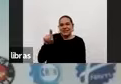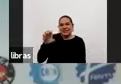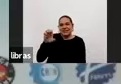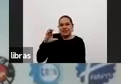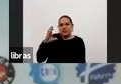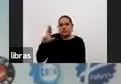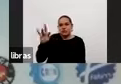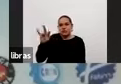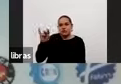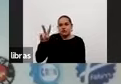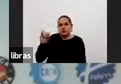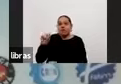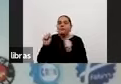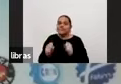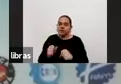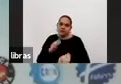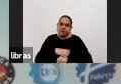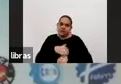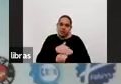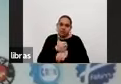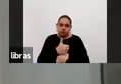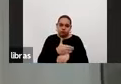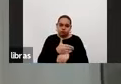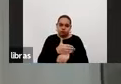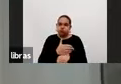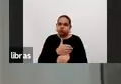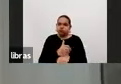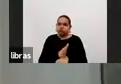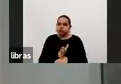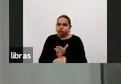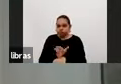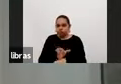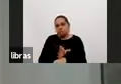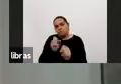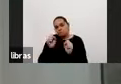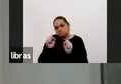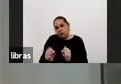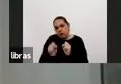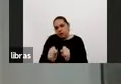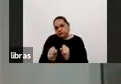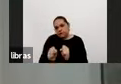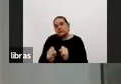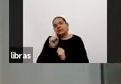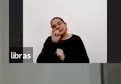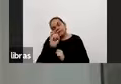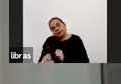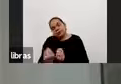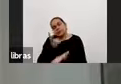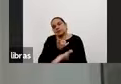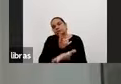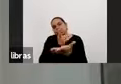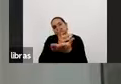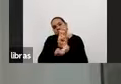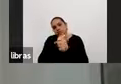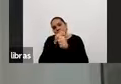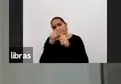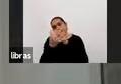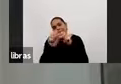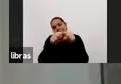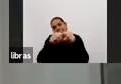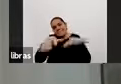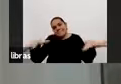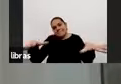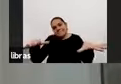fosse necessário, desde que estivesse nesse estado de calamidade que nós estamos vivendo. Então, o estado